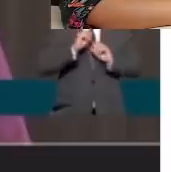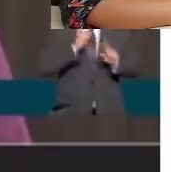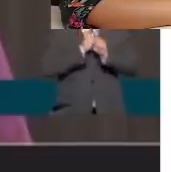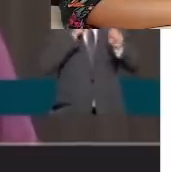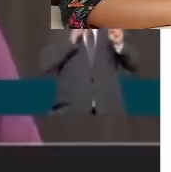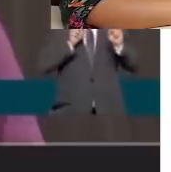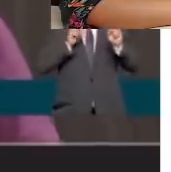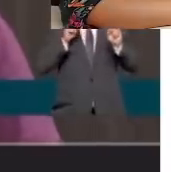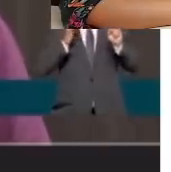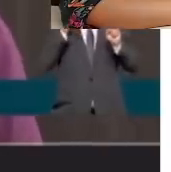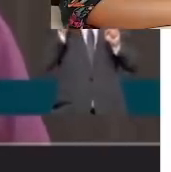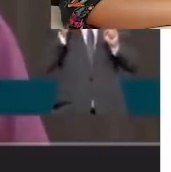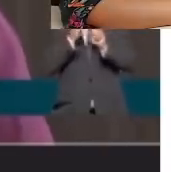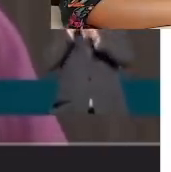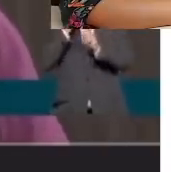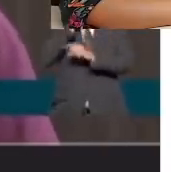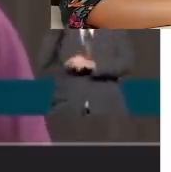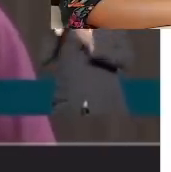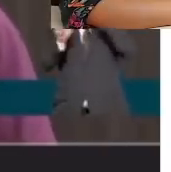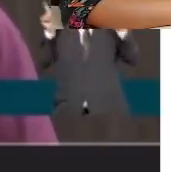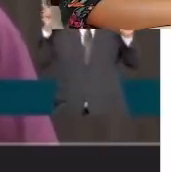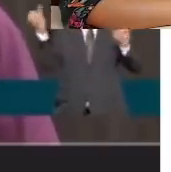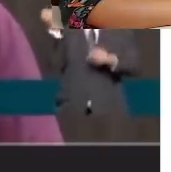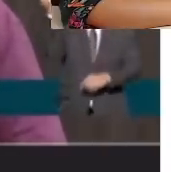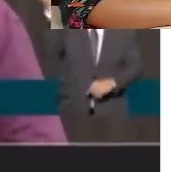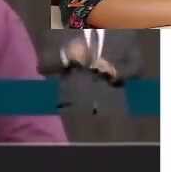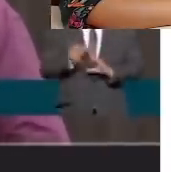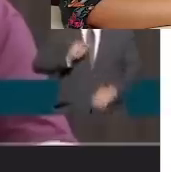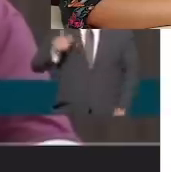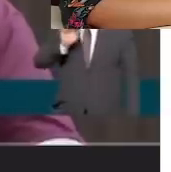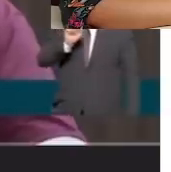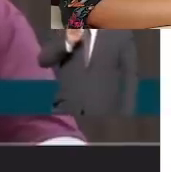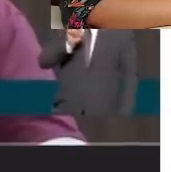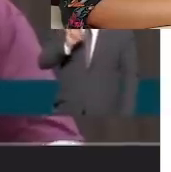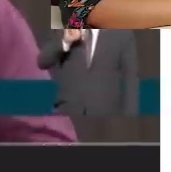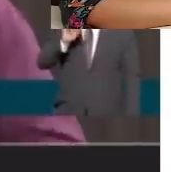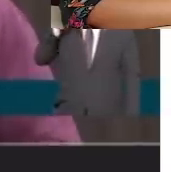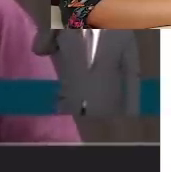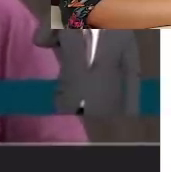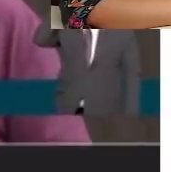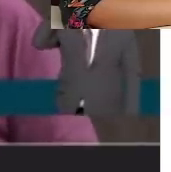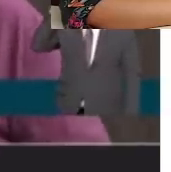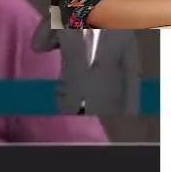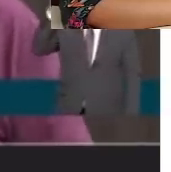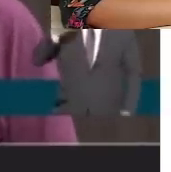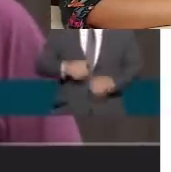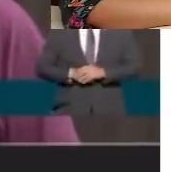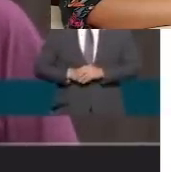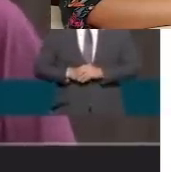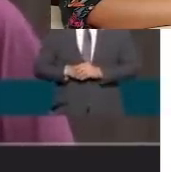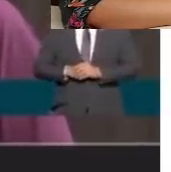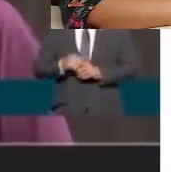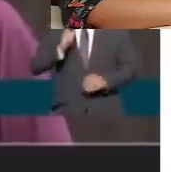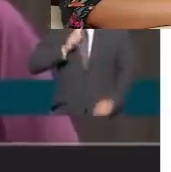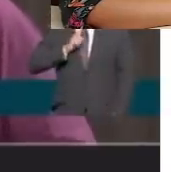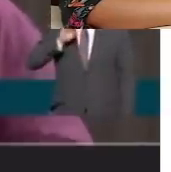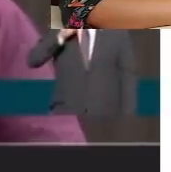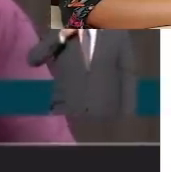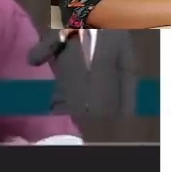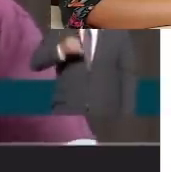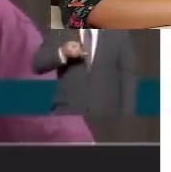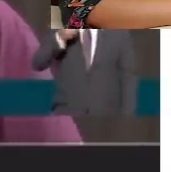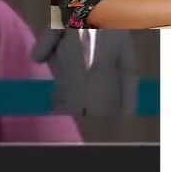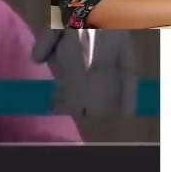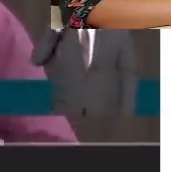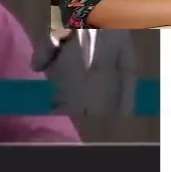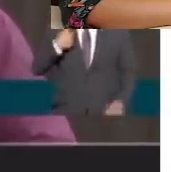certeza. Não foi da cabeça dele que ele fez aquilo. E outra, não há dúvida da tentativa de homicídio. Eu queria estar